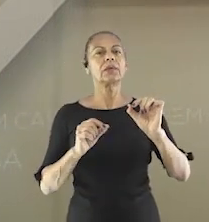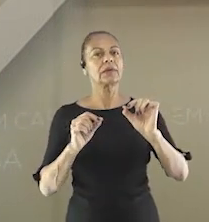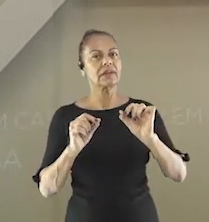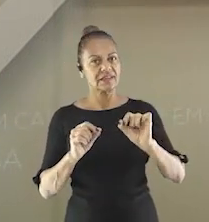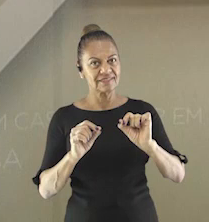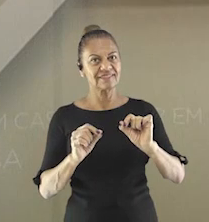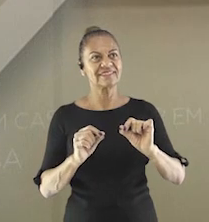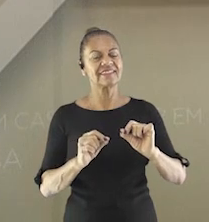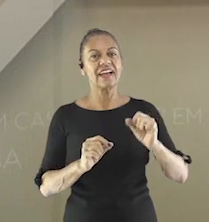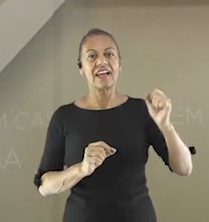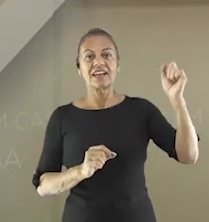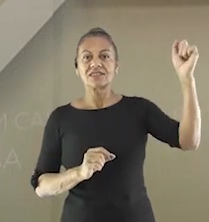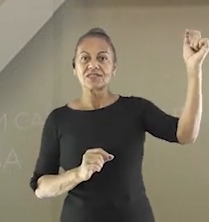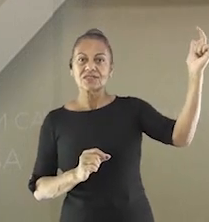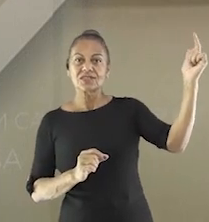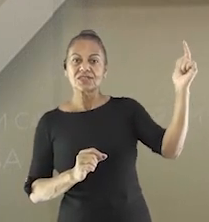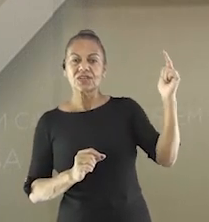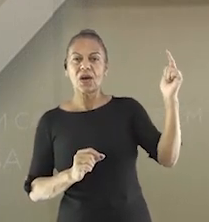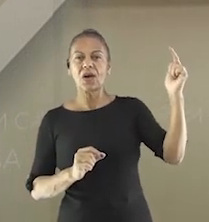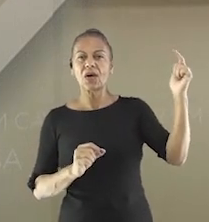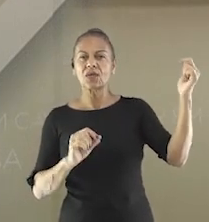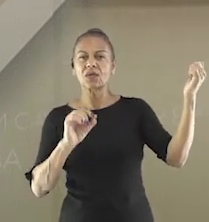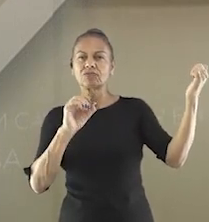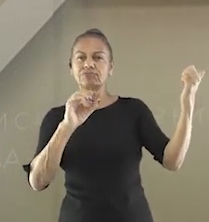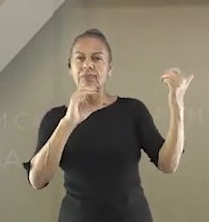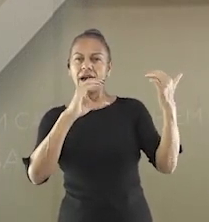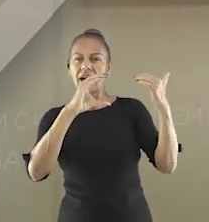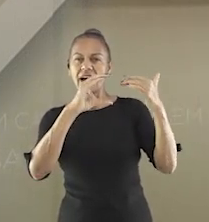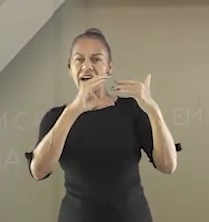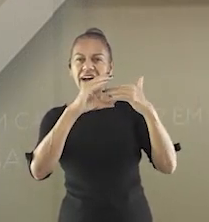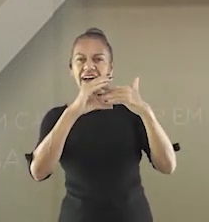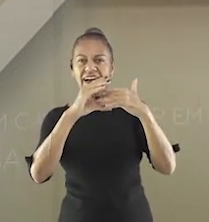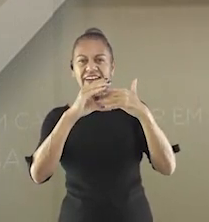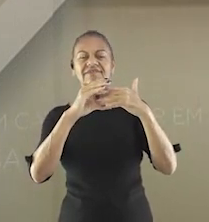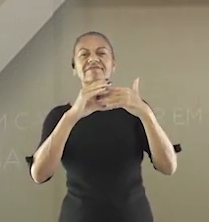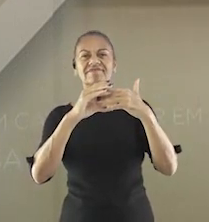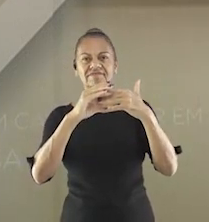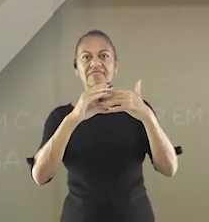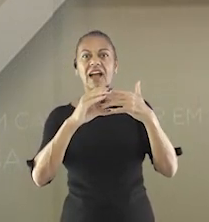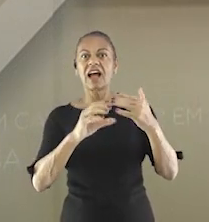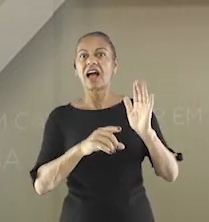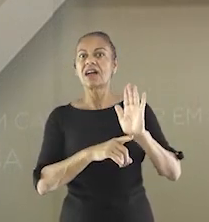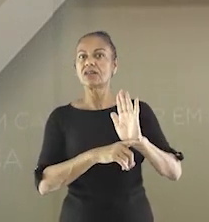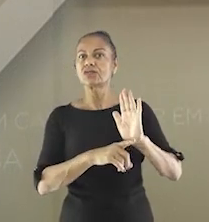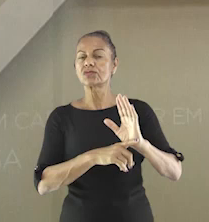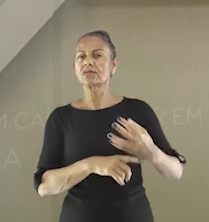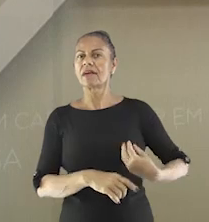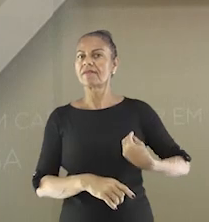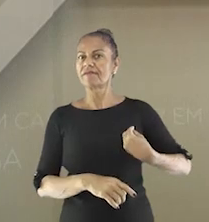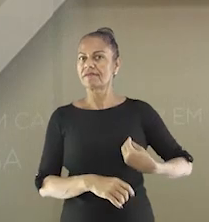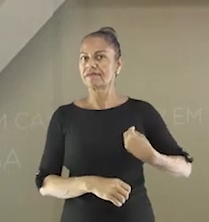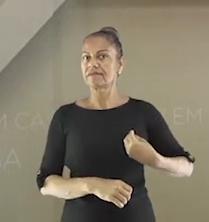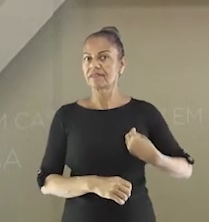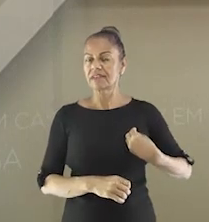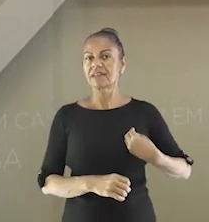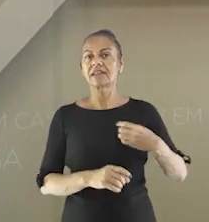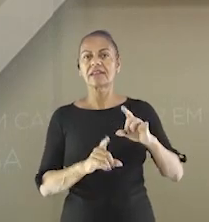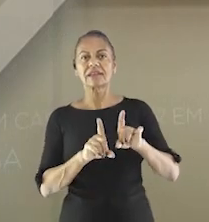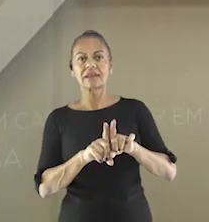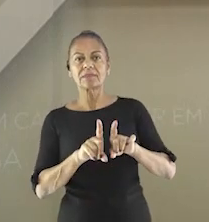planeta aquecido. Assim, são criadas condições para a vida e também se evitam mudanças repentinas no nosso clima.